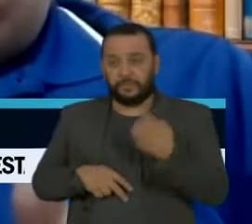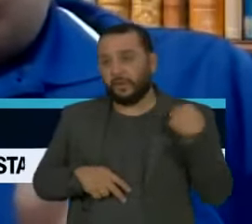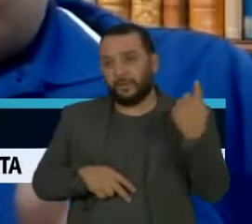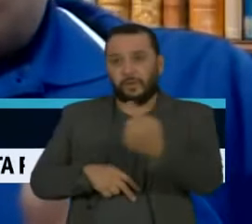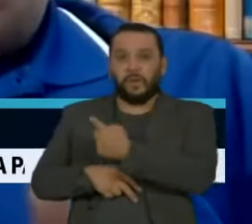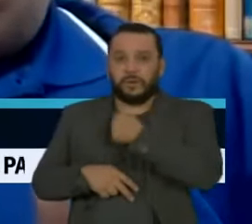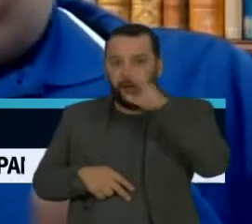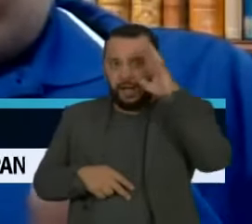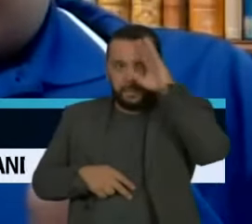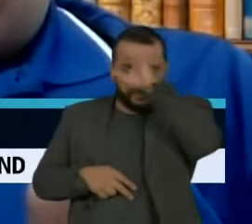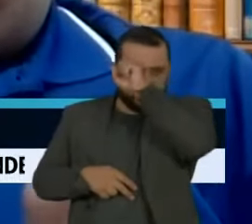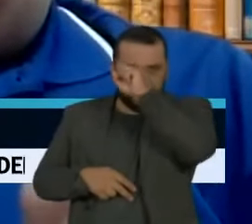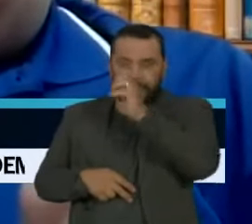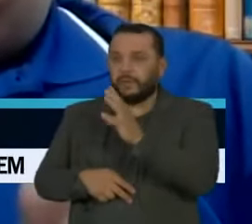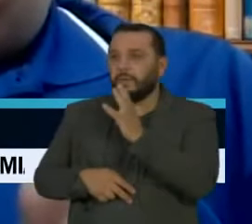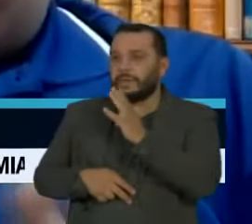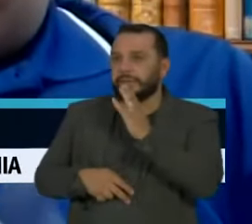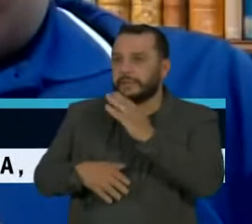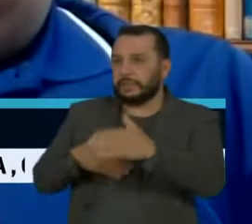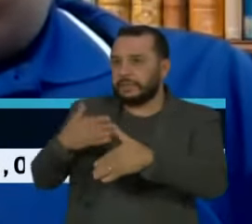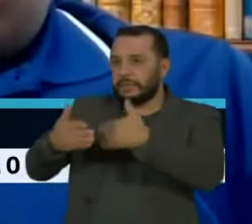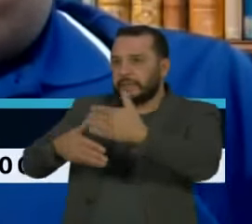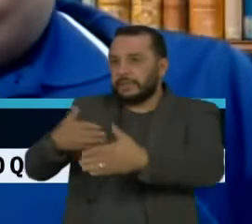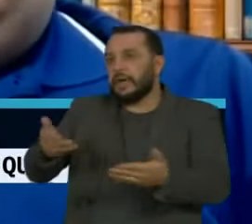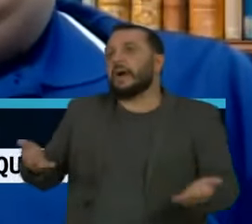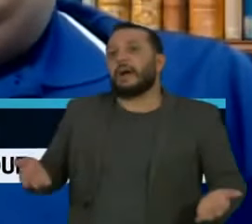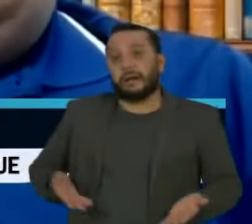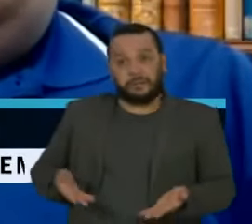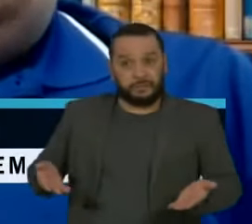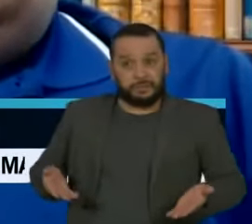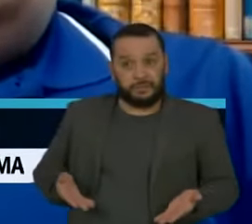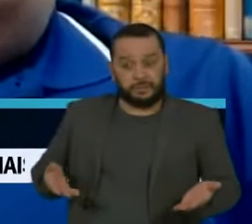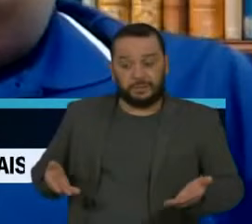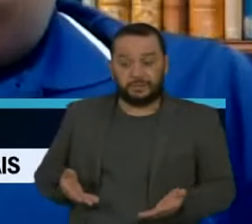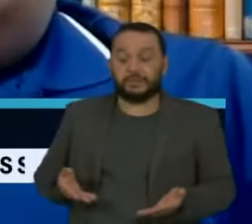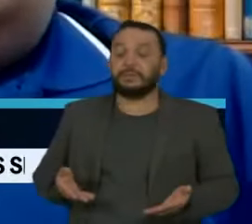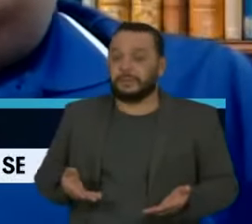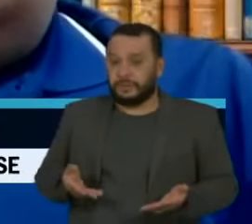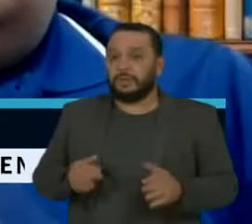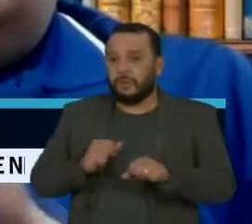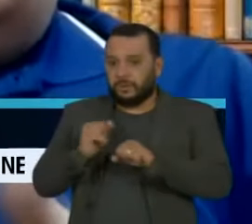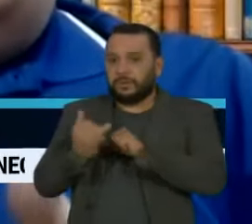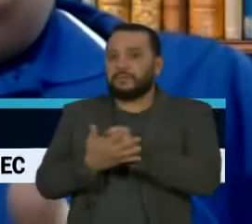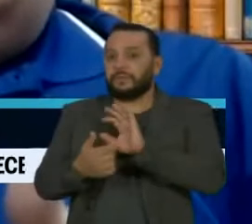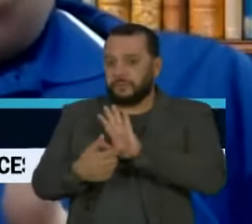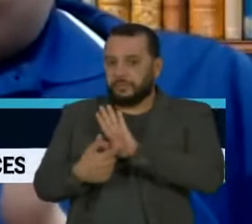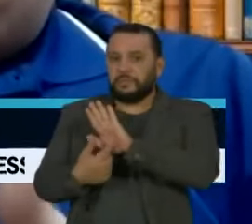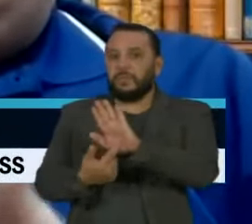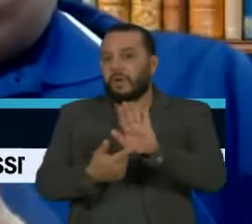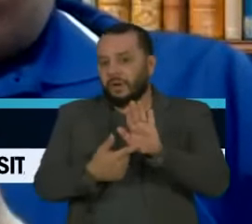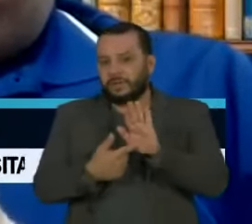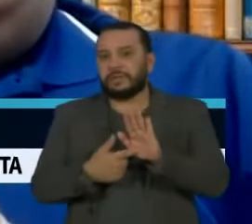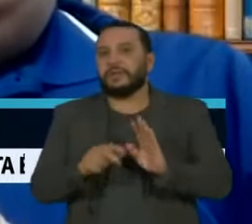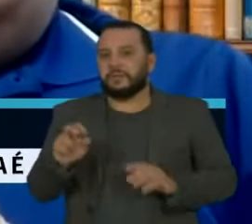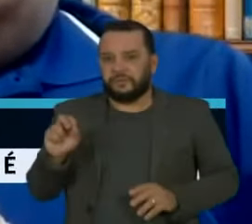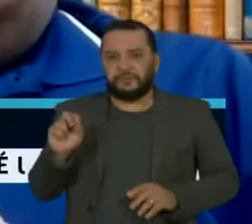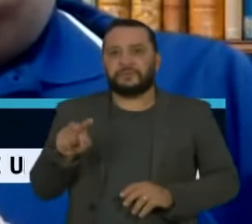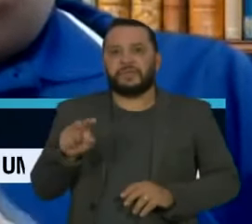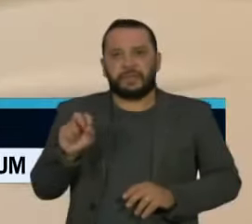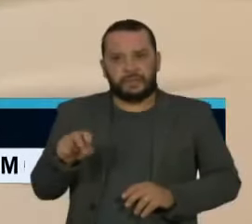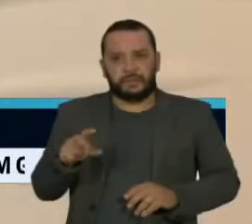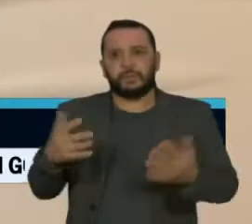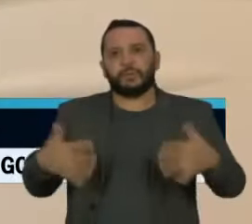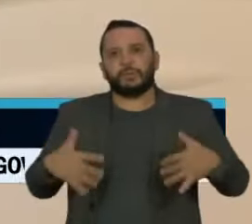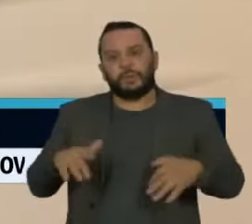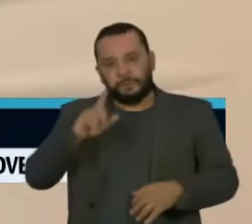estamos aprendendo a conhecê-lo agora, tá? Então, assim, ele está se mostrando um vírus bastante